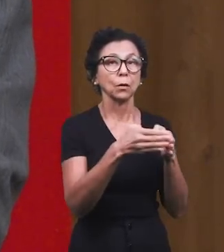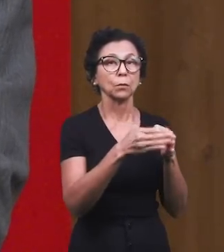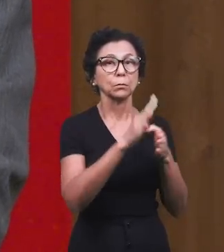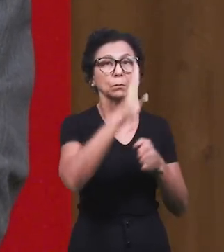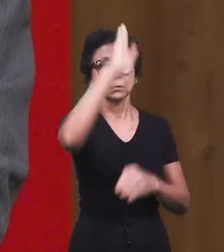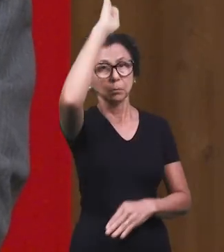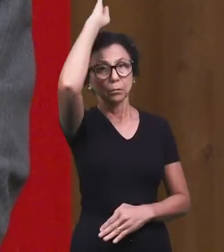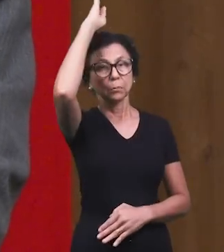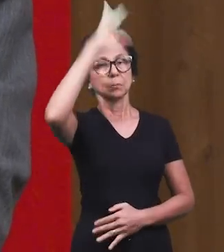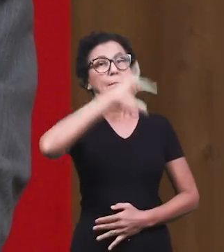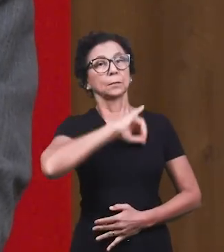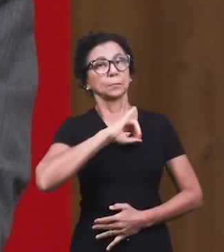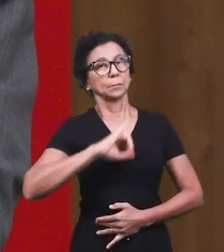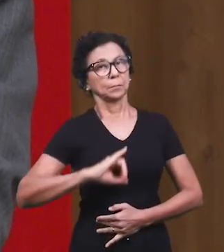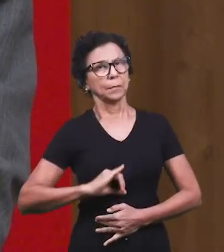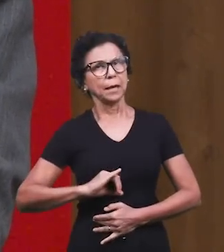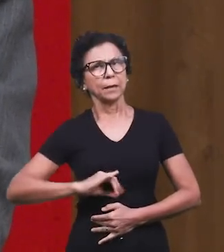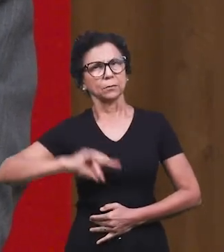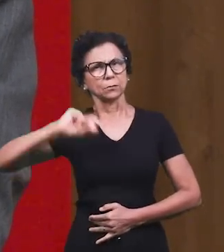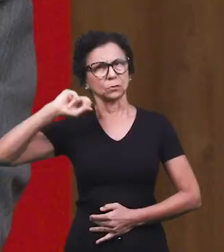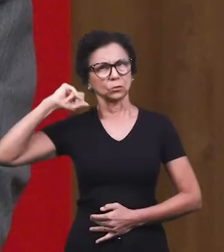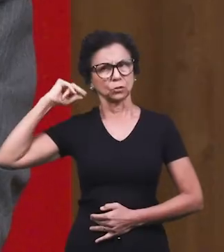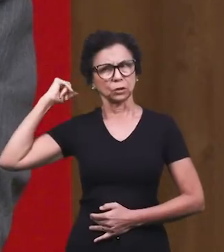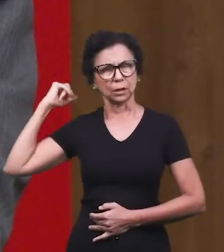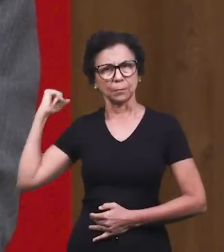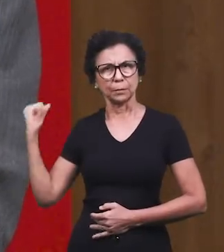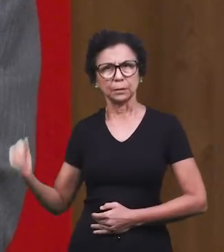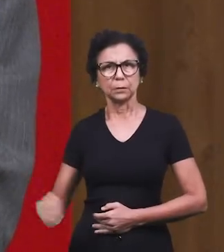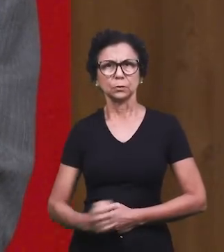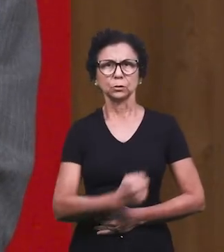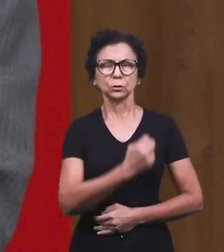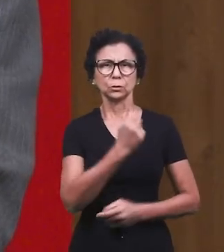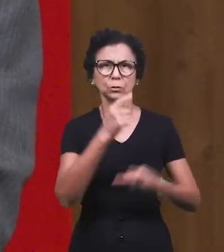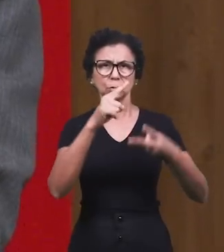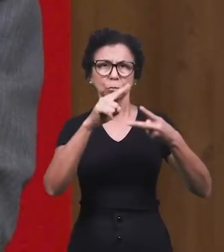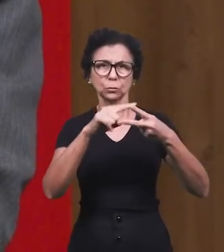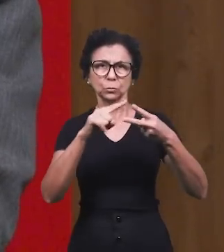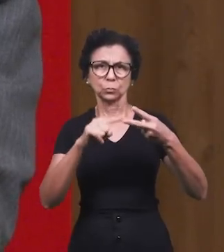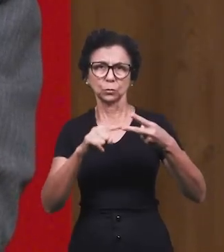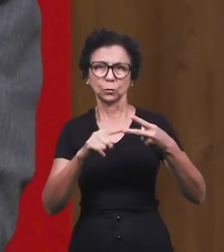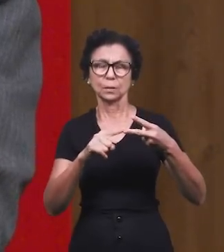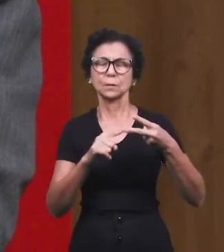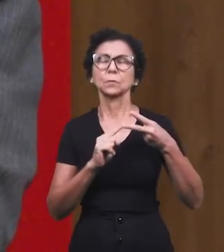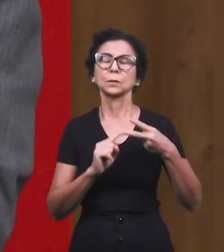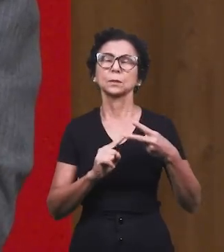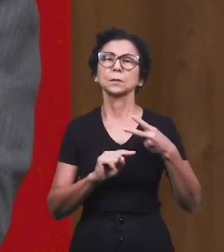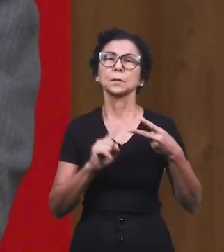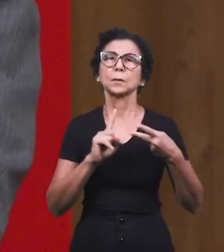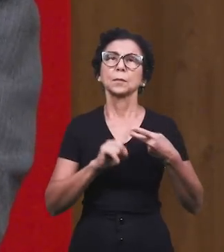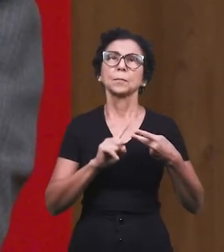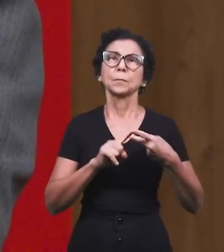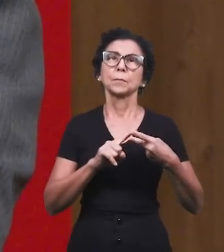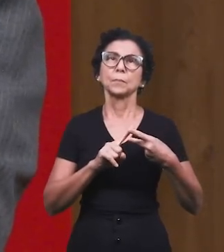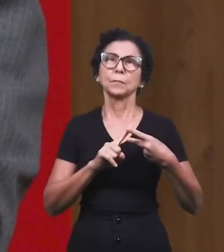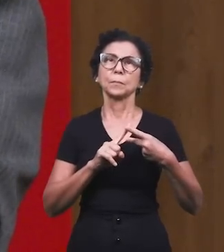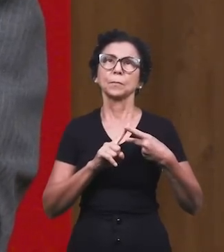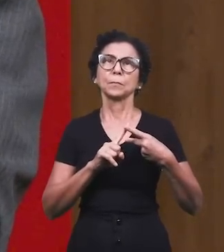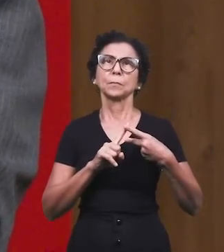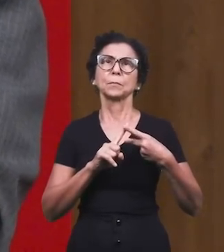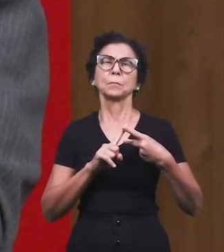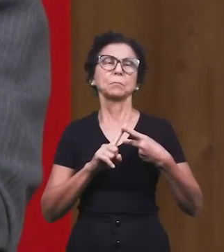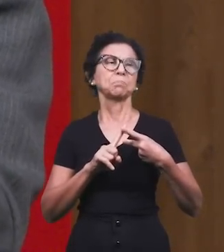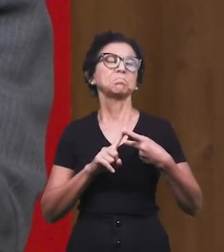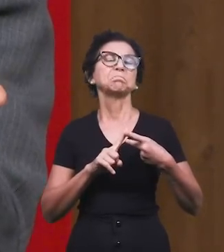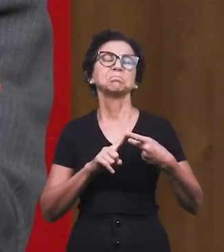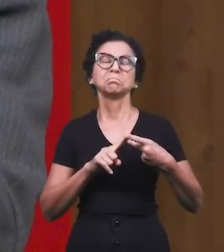Que os impérios da antiguidade, eles tinham dois fatores de fortalecimento. O primeiro era o bélico.